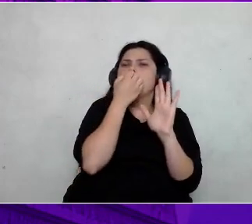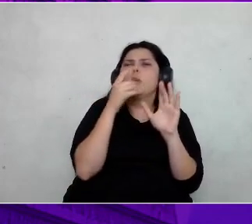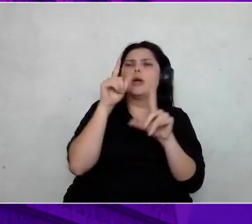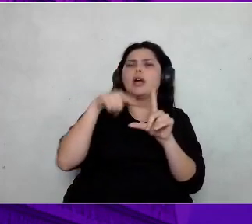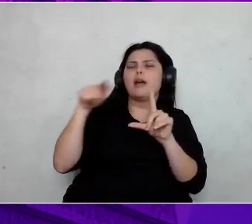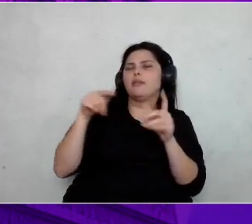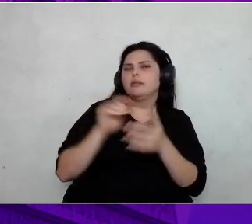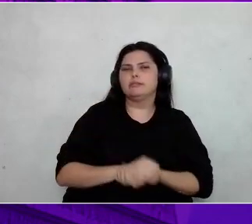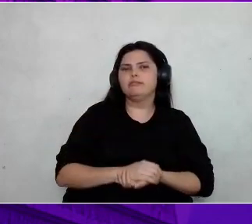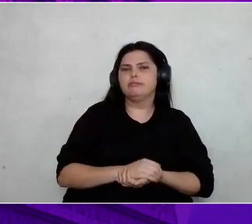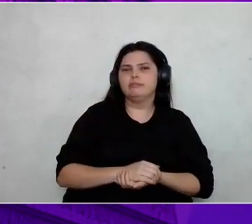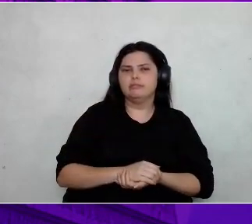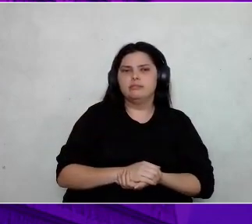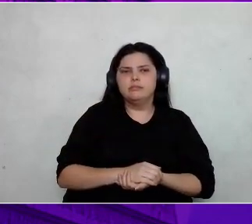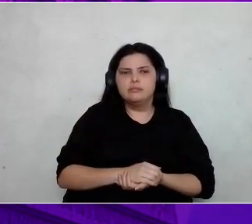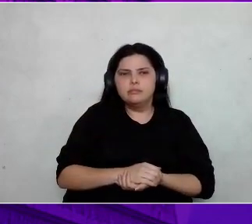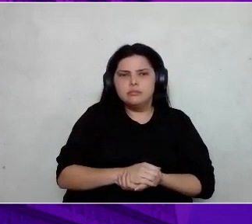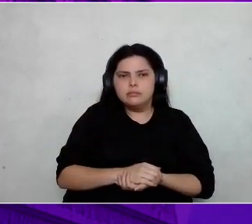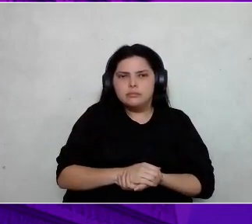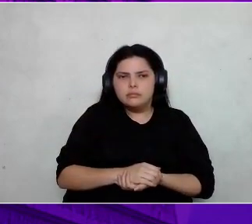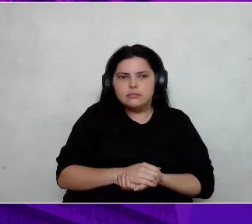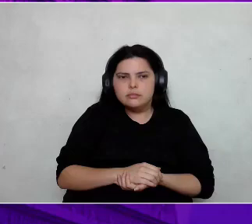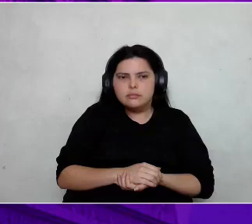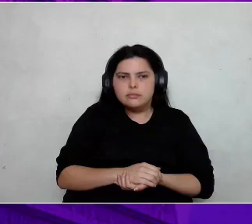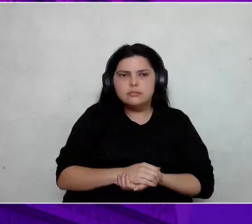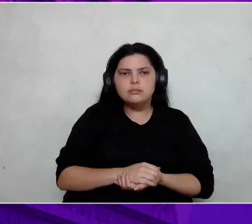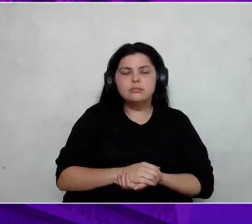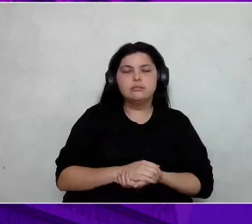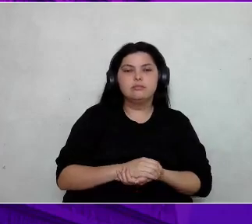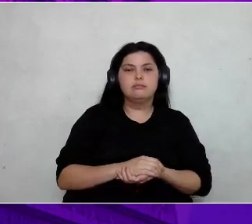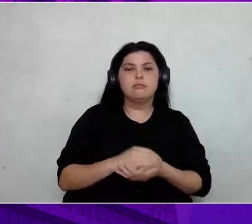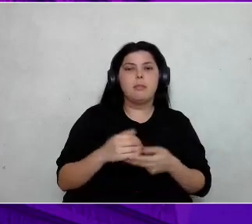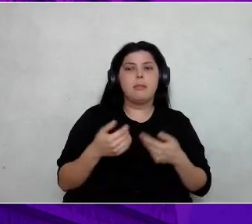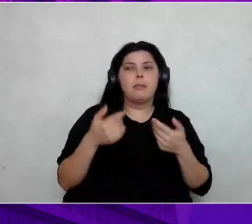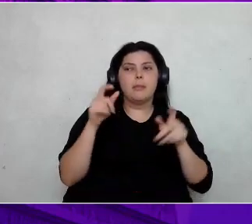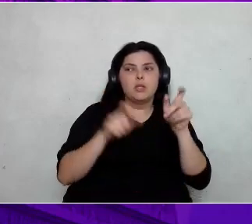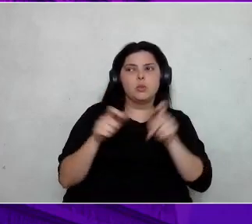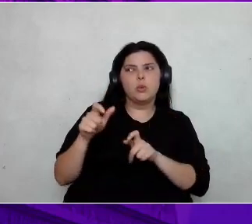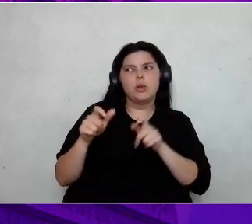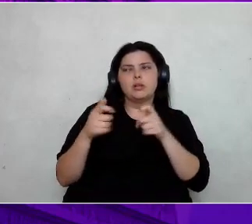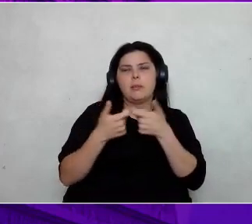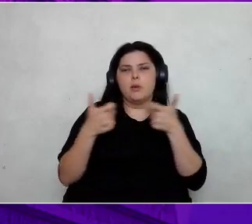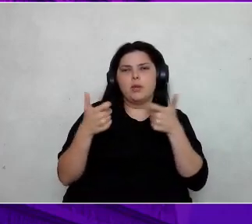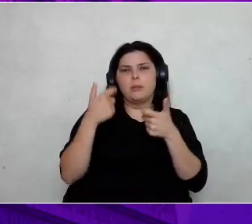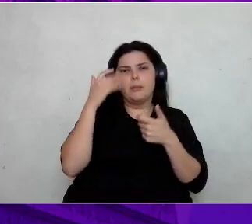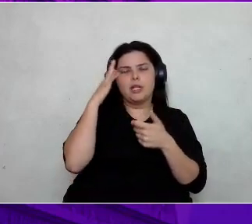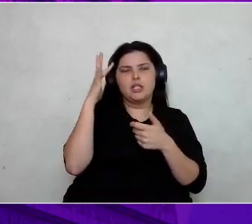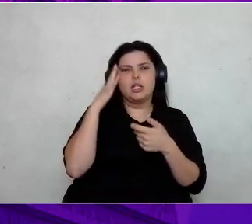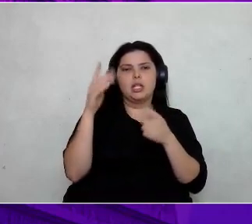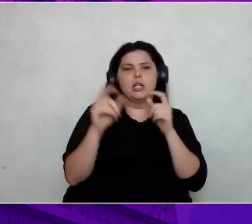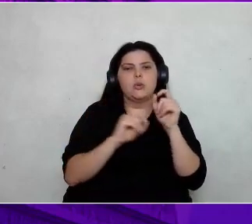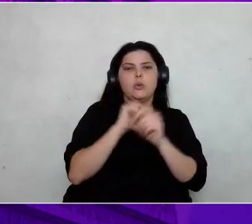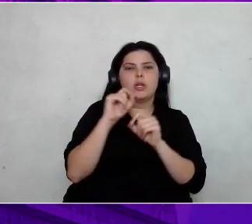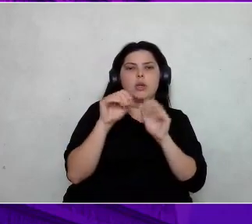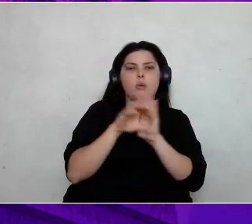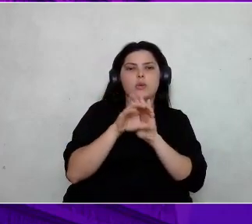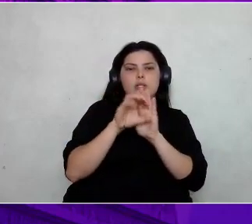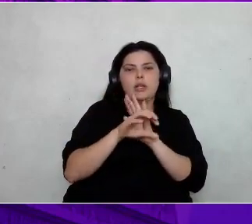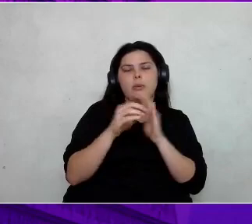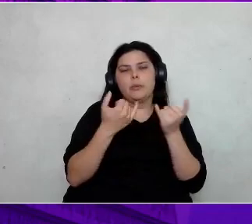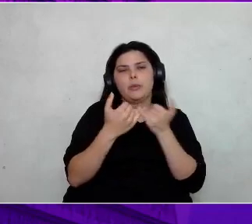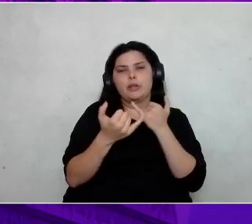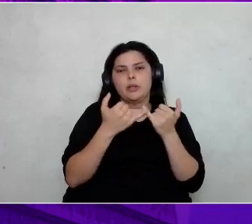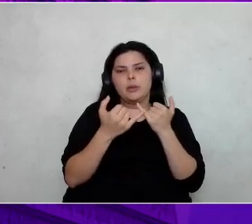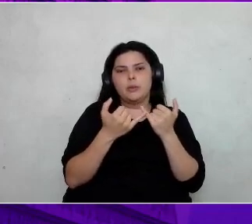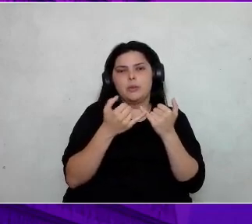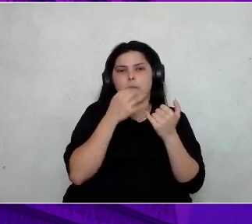que que afinal é um bom gráfico, tá? A maioria das pessoas ou a maioria dos lugares vocês vão encontrar definições que são do tipo: um bom gráfico